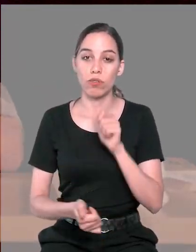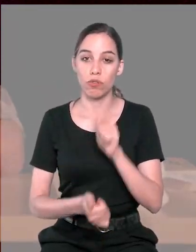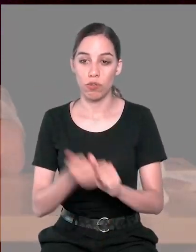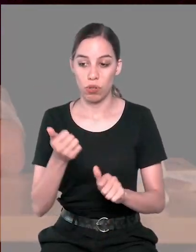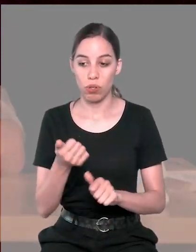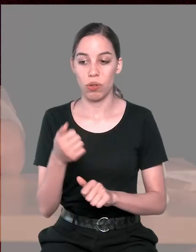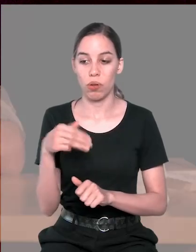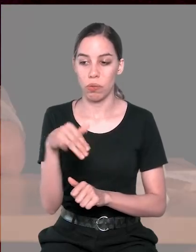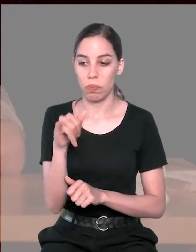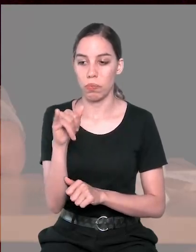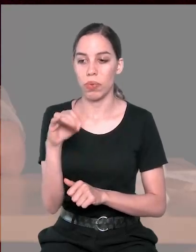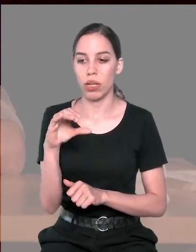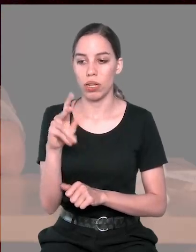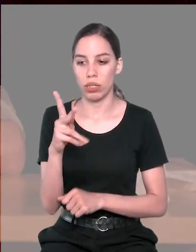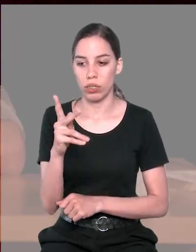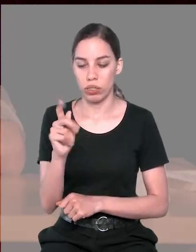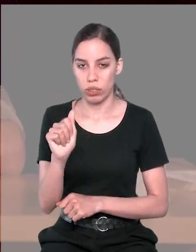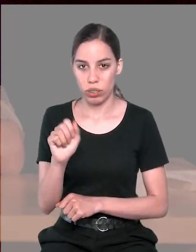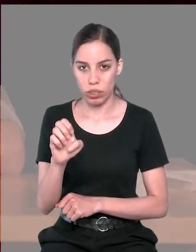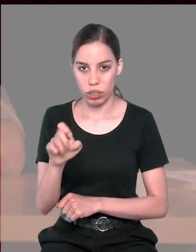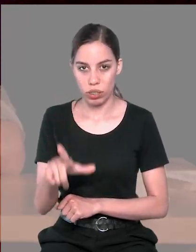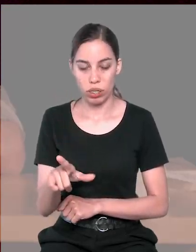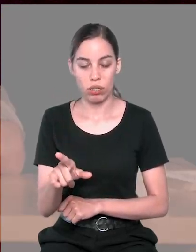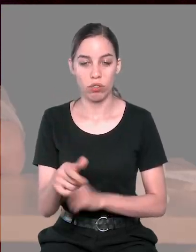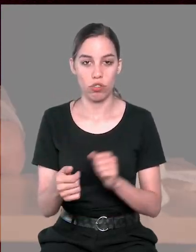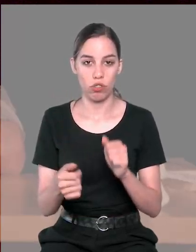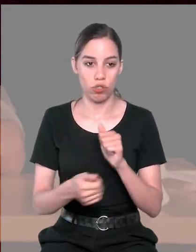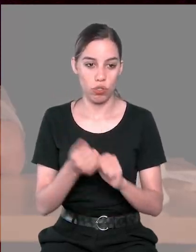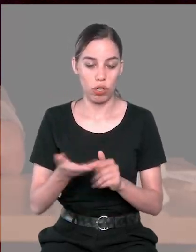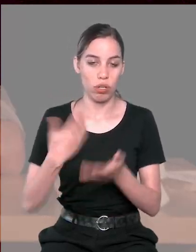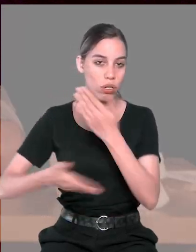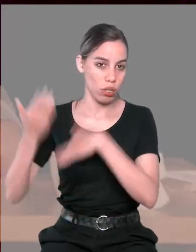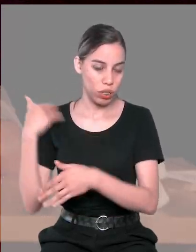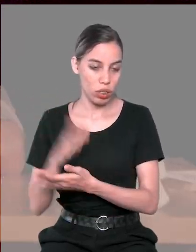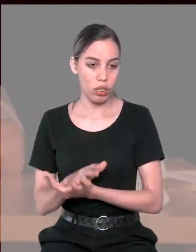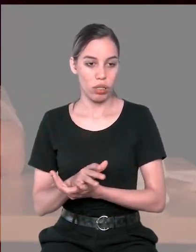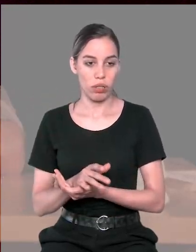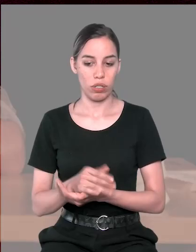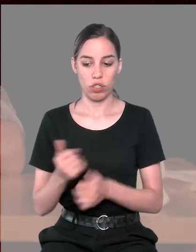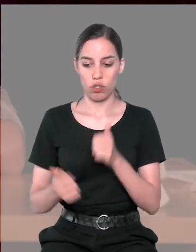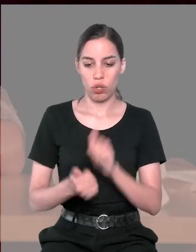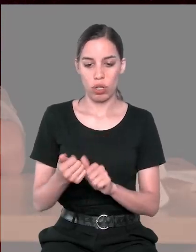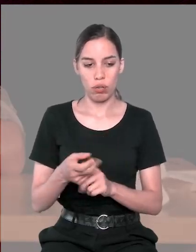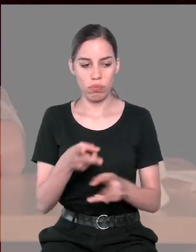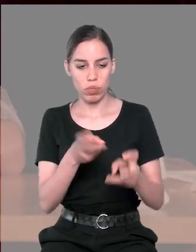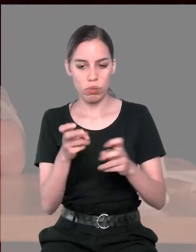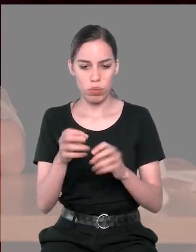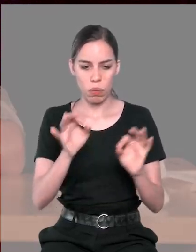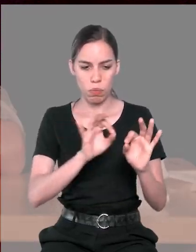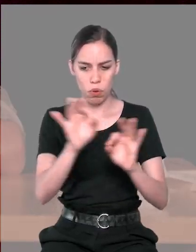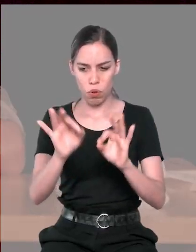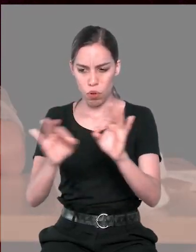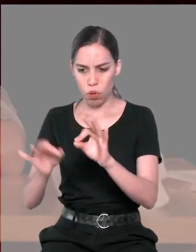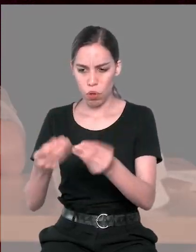jogava na década dos 60, né? Eles tinham uma grande velocidade porque eles tinham uma percepção estética do jogo, né? Então,